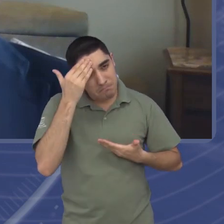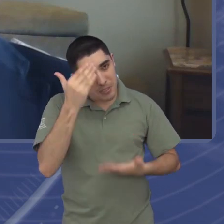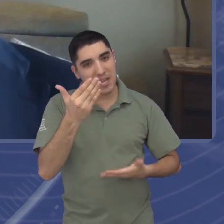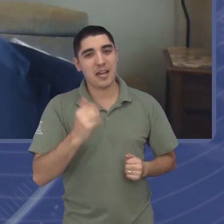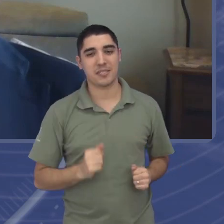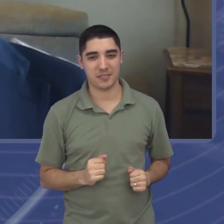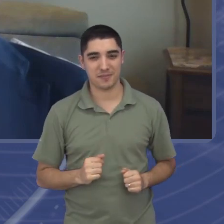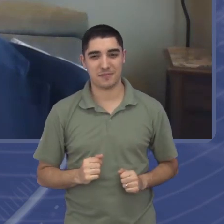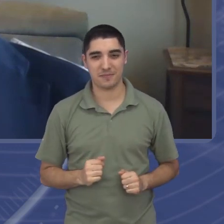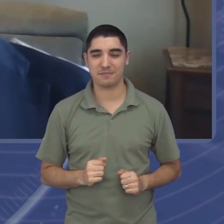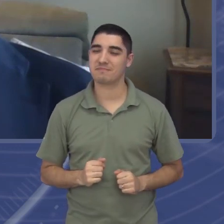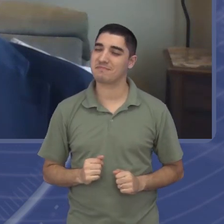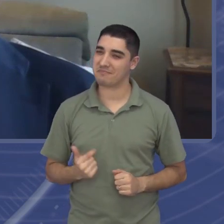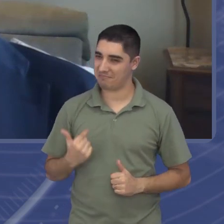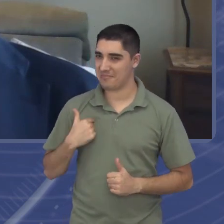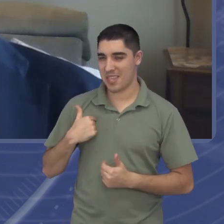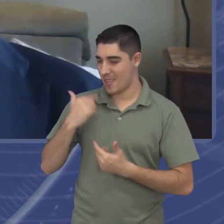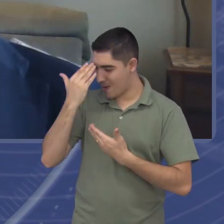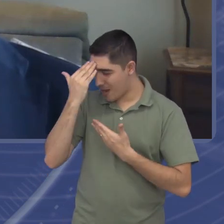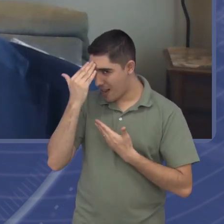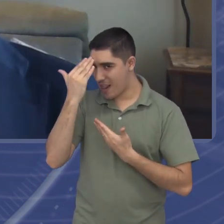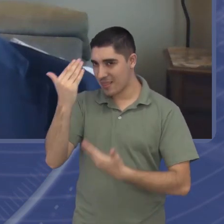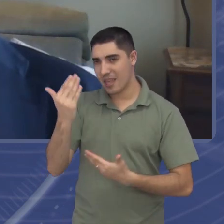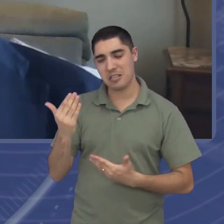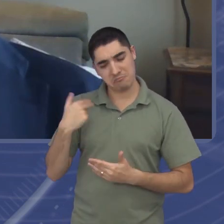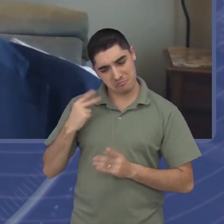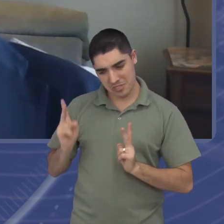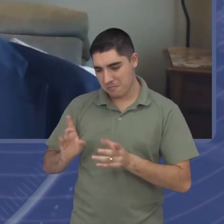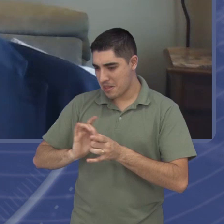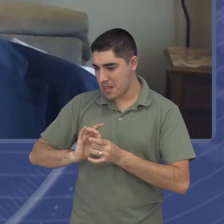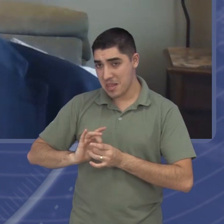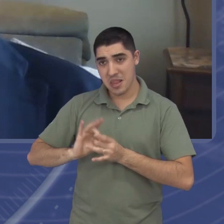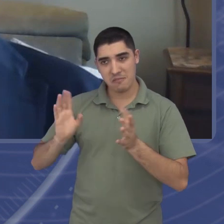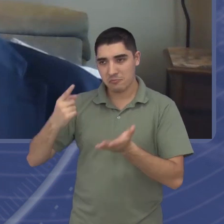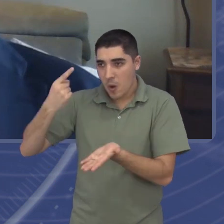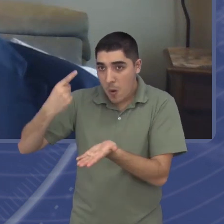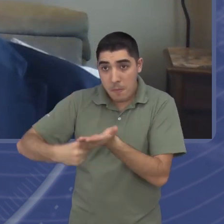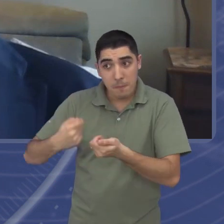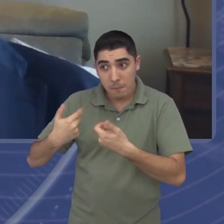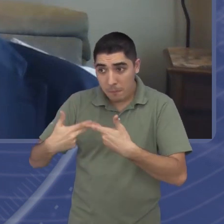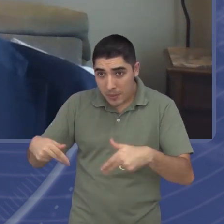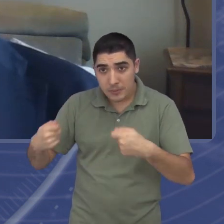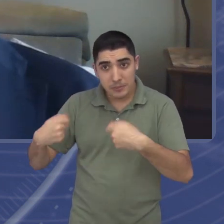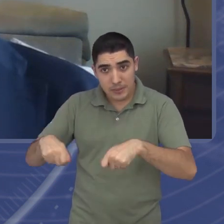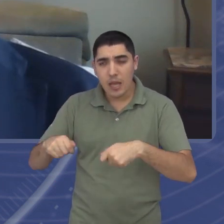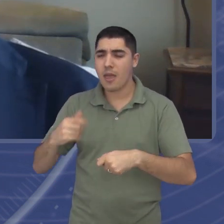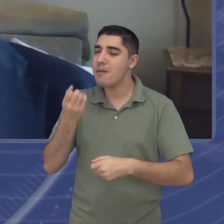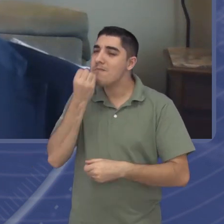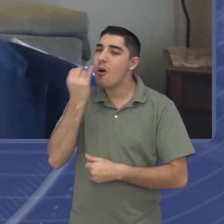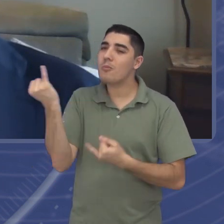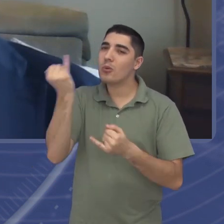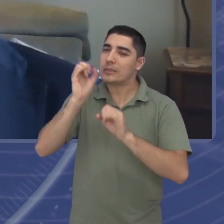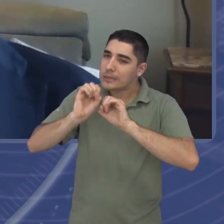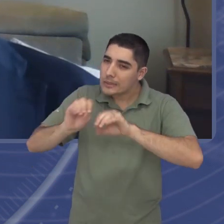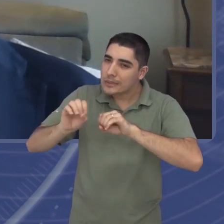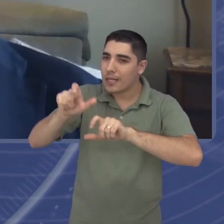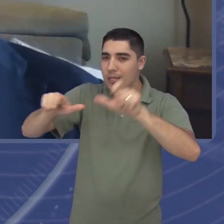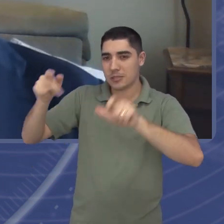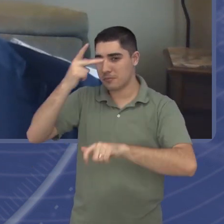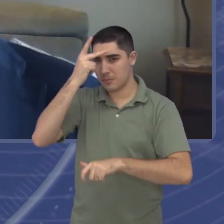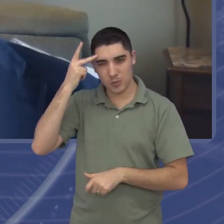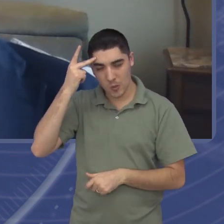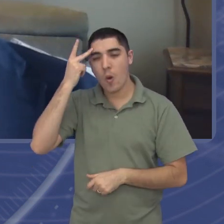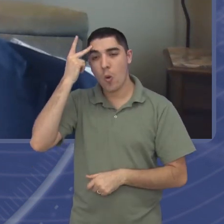gente. Muito obrigada, viu? Eu que agradeço, Dani, estamos sempre à disposição. É muito bom poder levar um pouco de informação